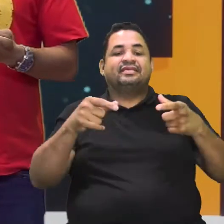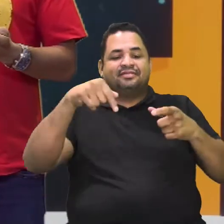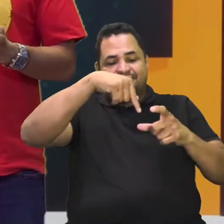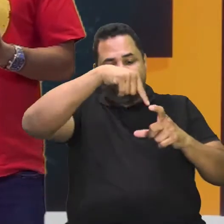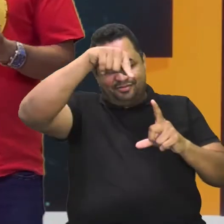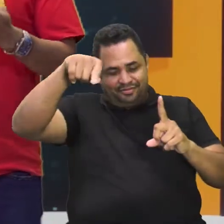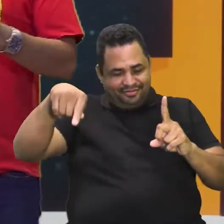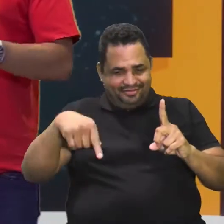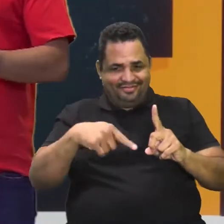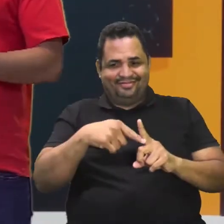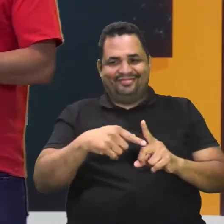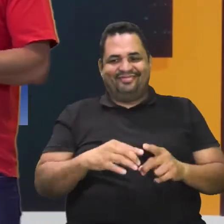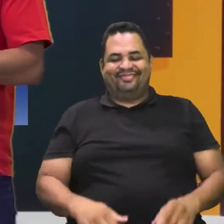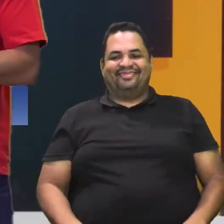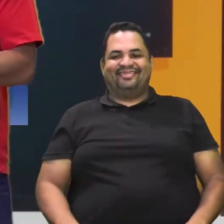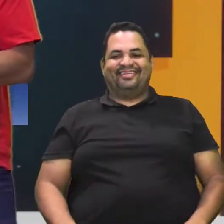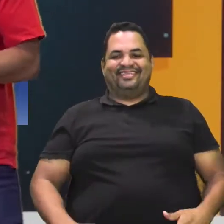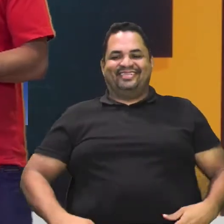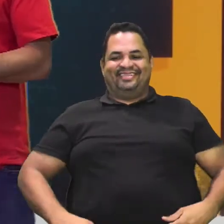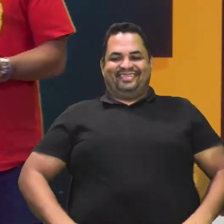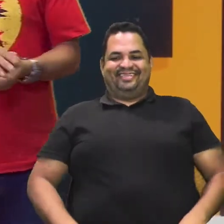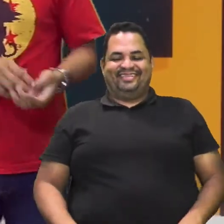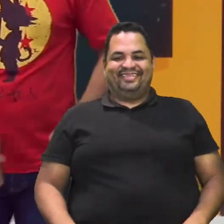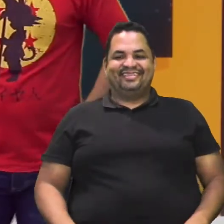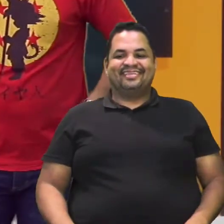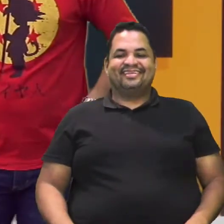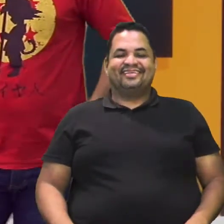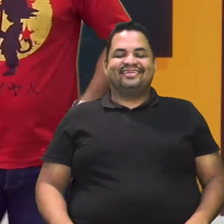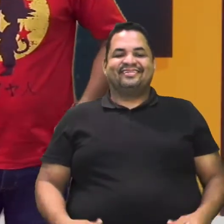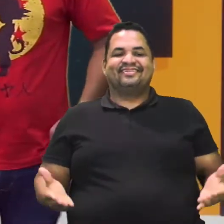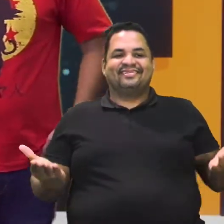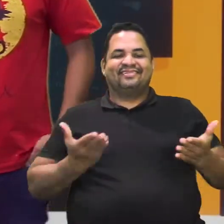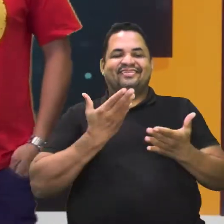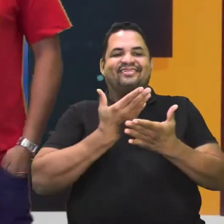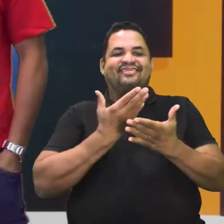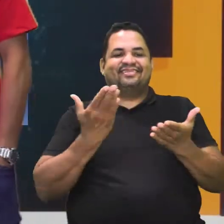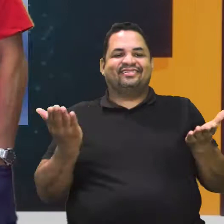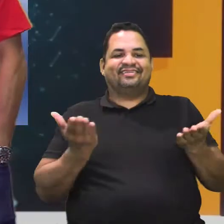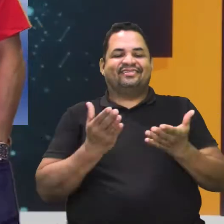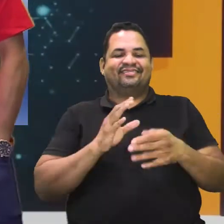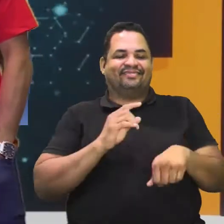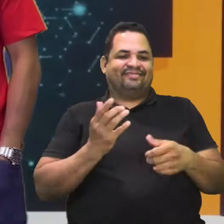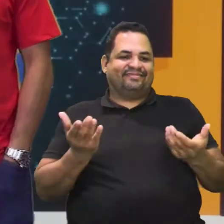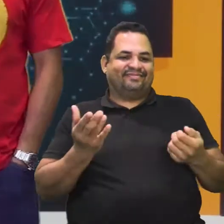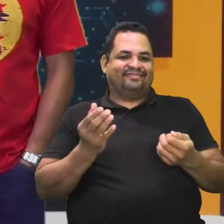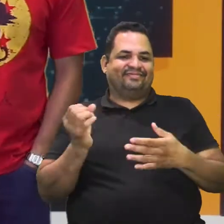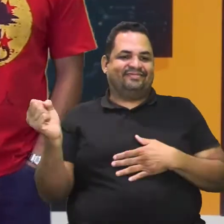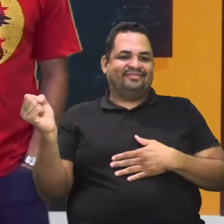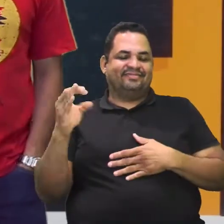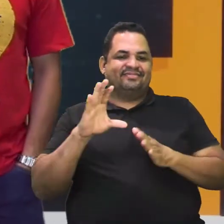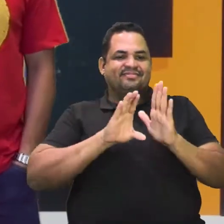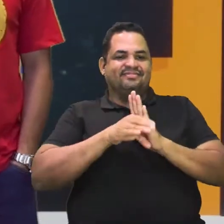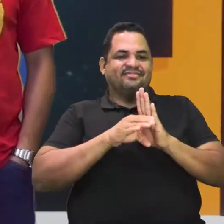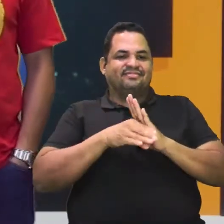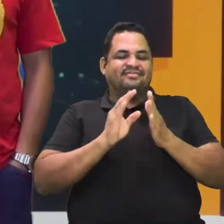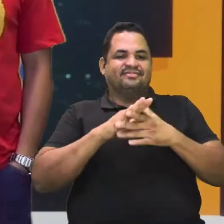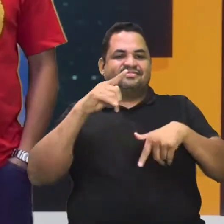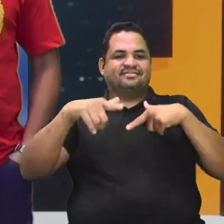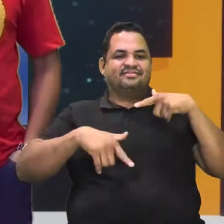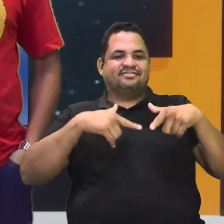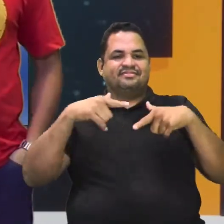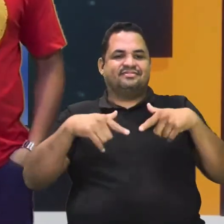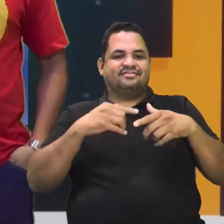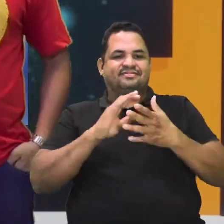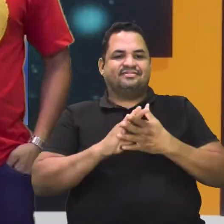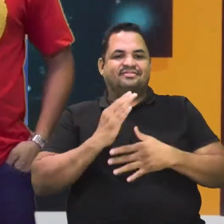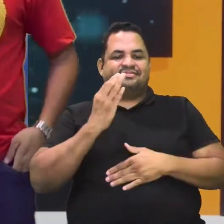circunferência. Vixe. O negócio é bom. O negócio é osso. E agora a gente vai, né, fazer um novo conceito com vocês, vamos trabalhar